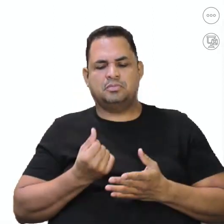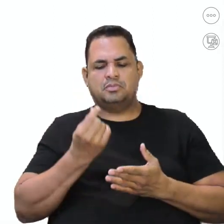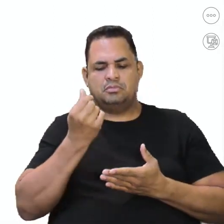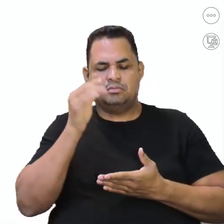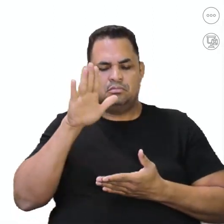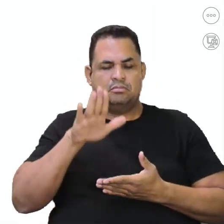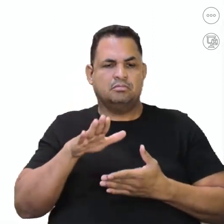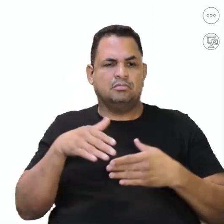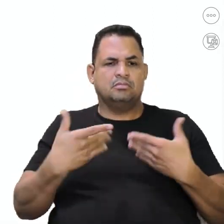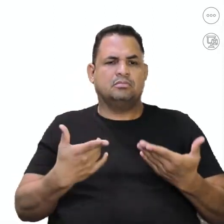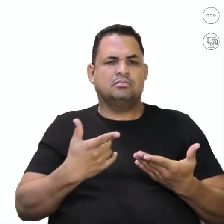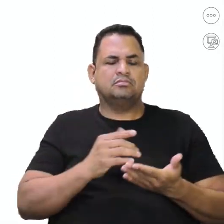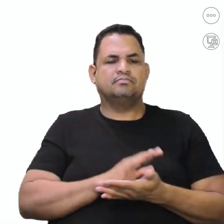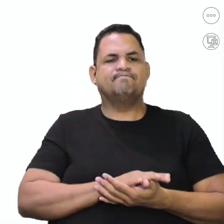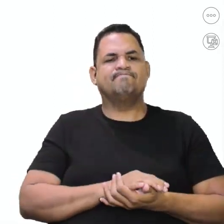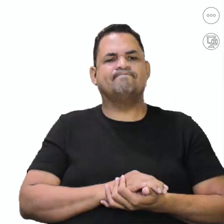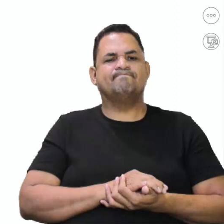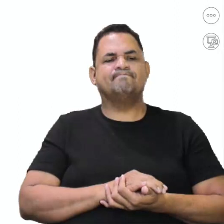Então, o tipo de